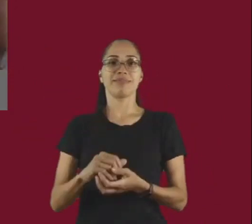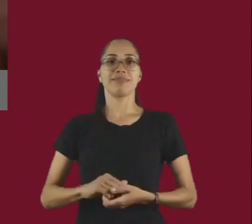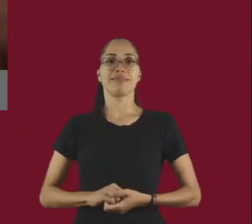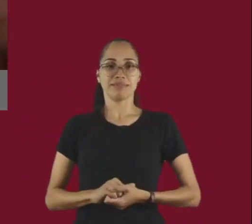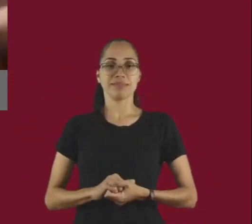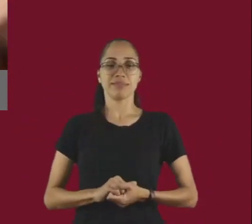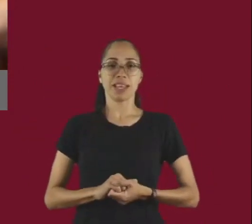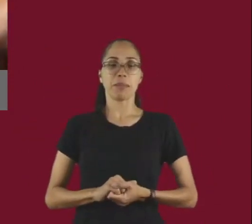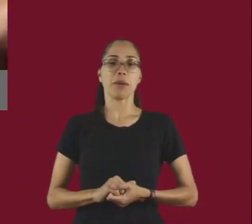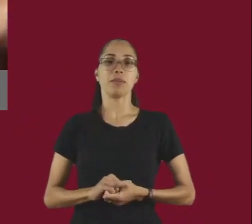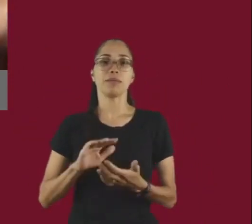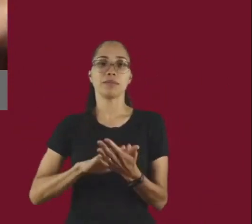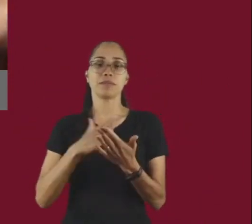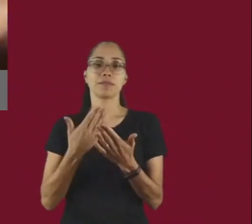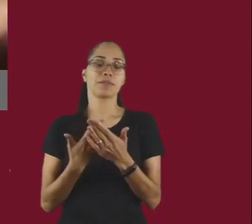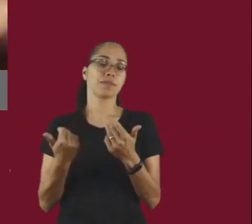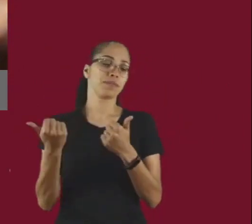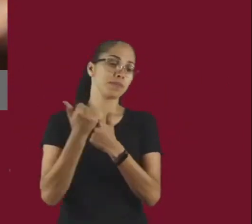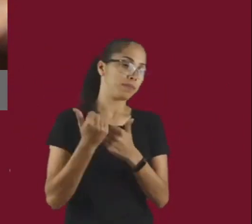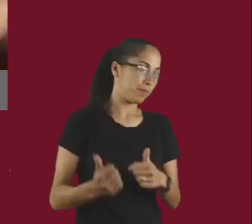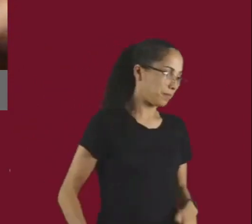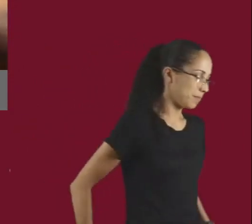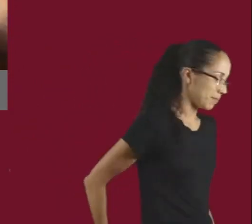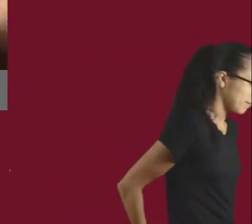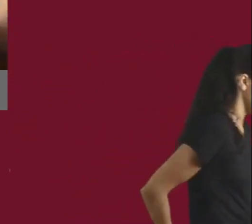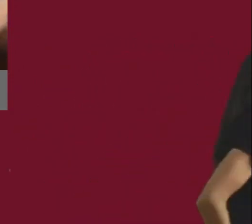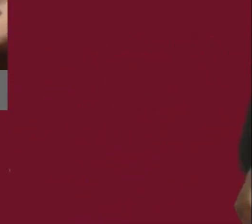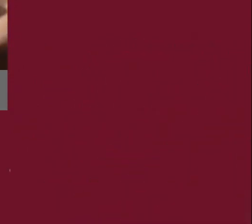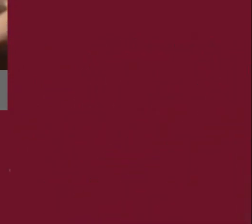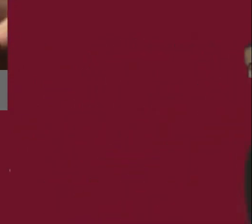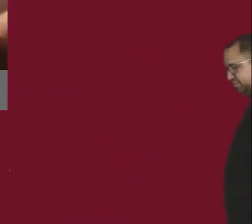não vai sair desse abismo